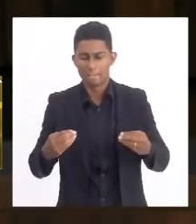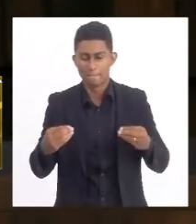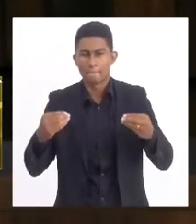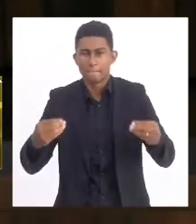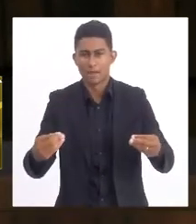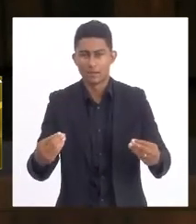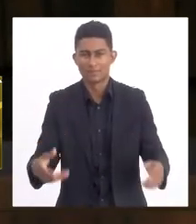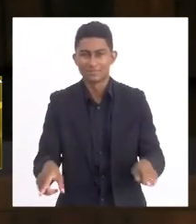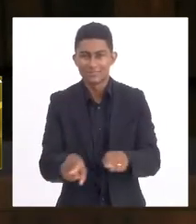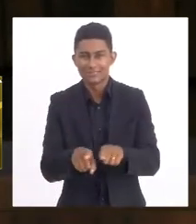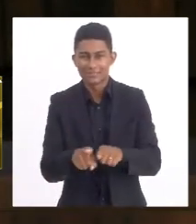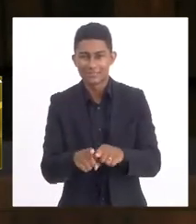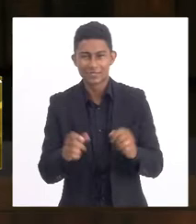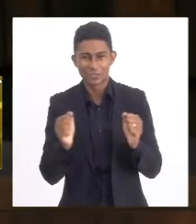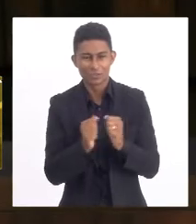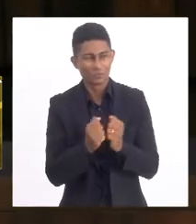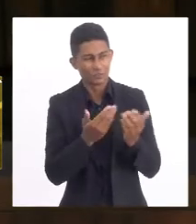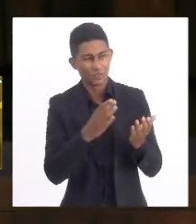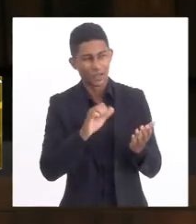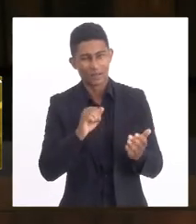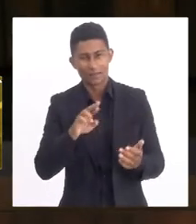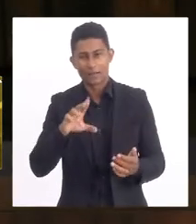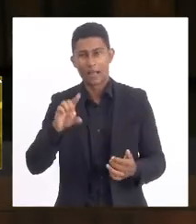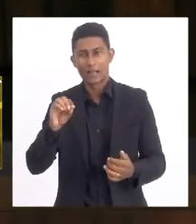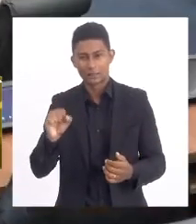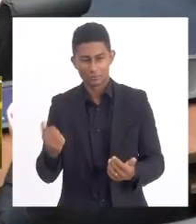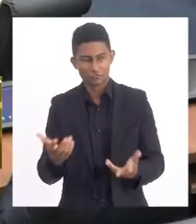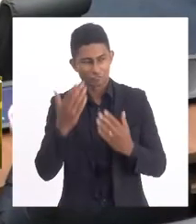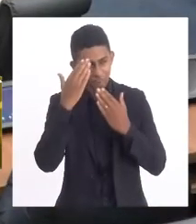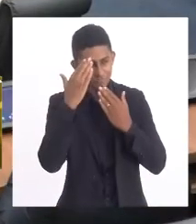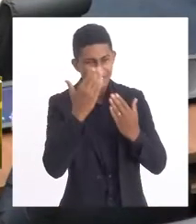também da embratur através do carro obrigado a